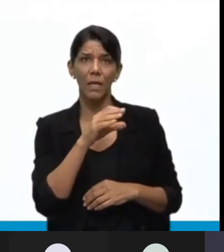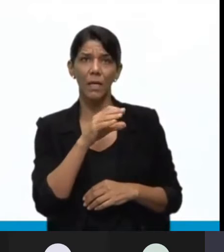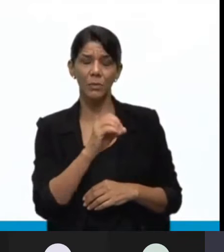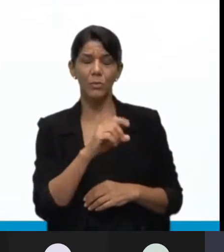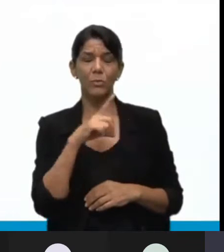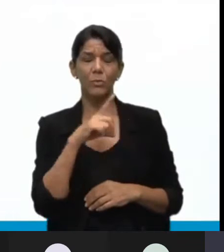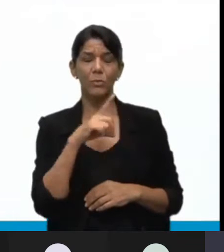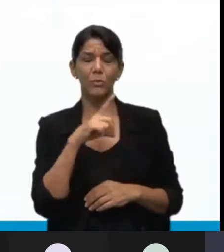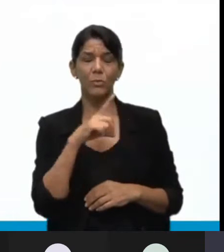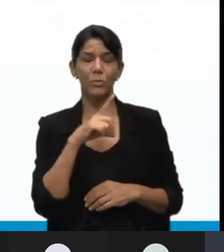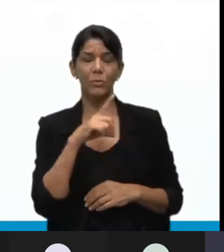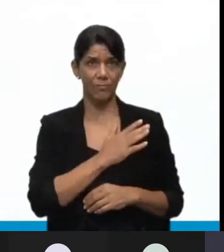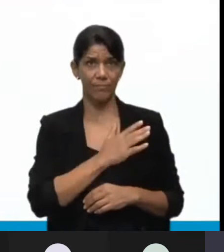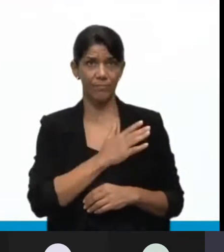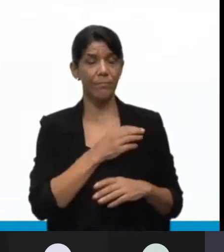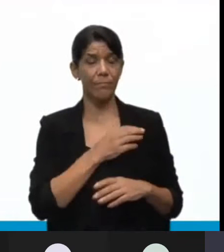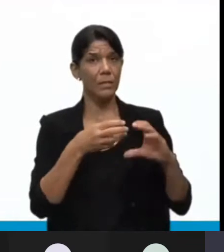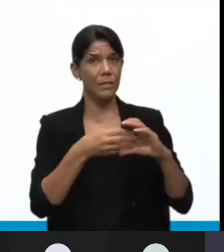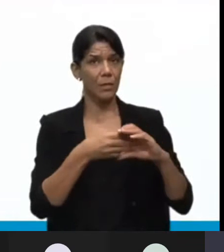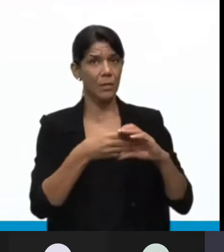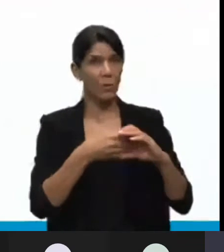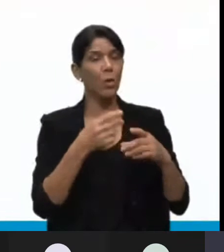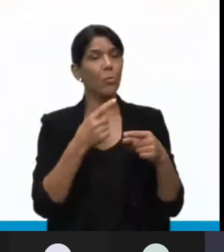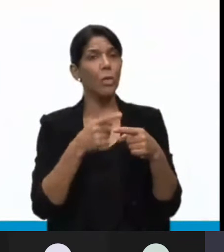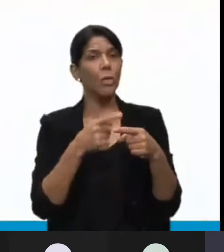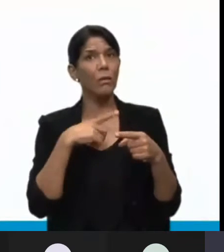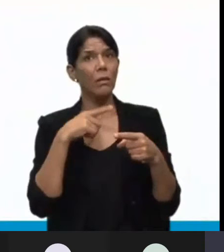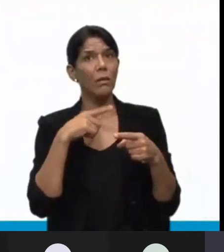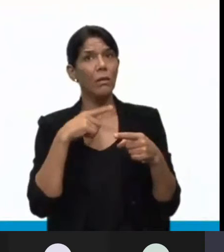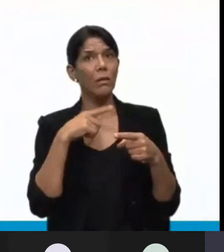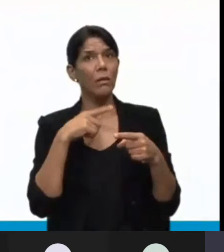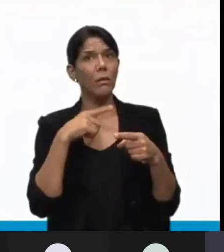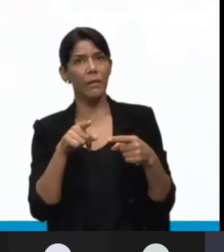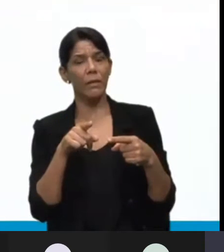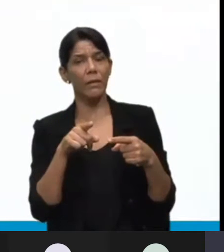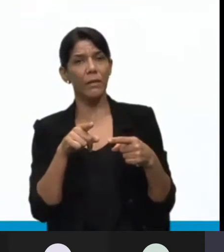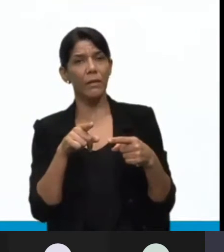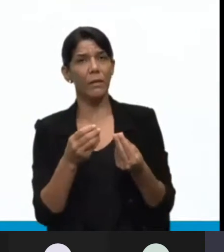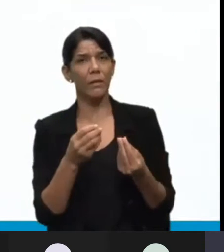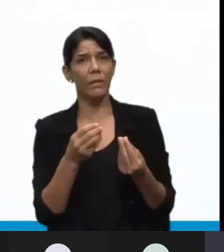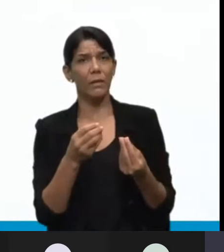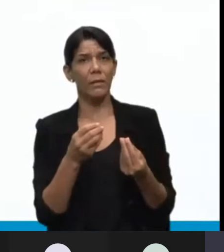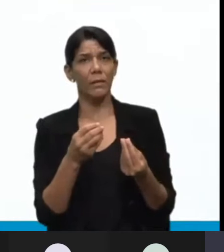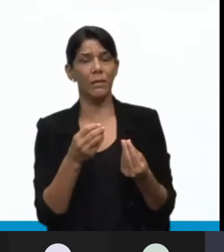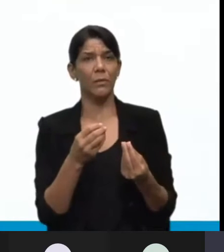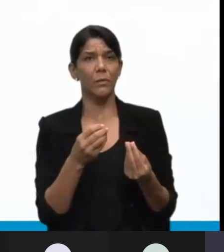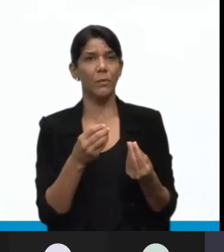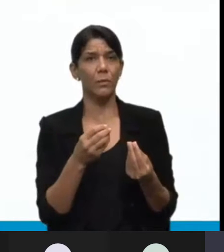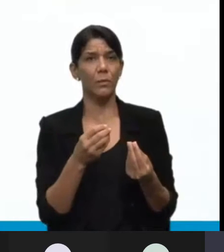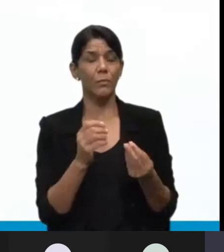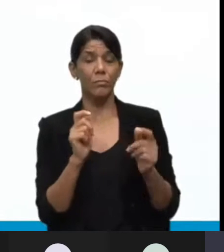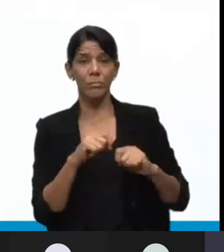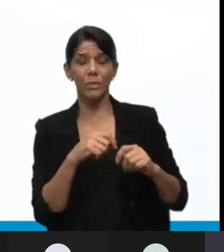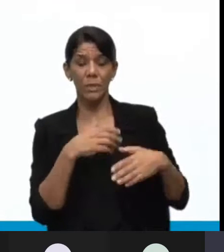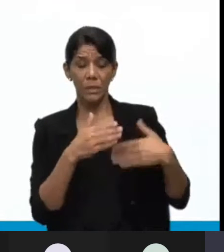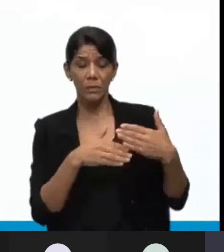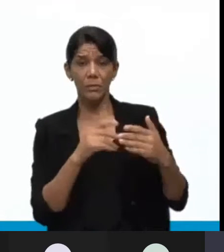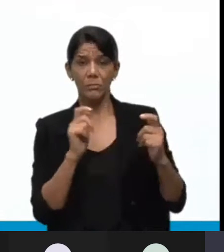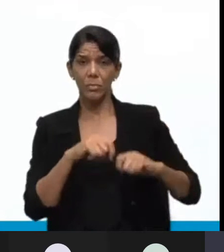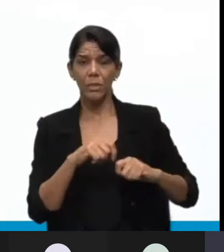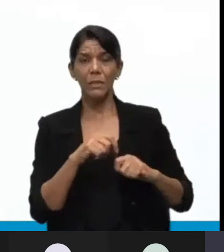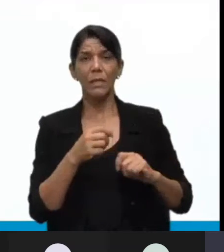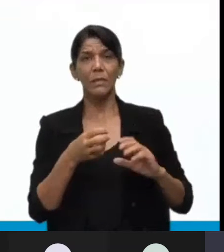marca-passo, né, do coração, as células marca-passo. Por quê? Porque elas, né, a geração